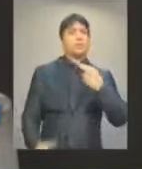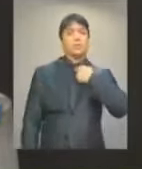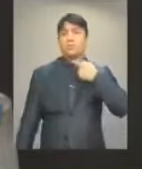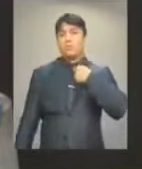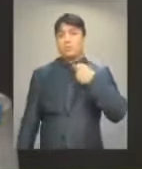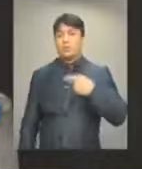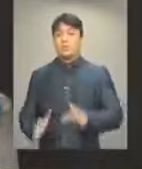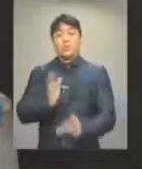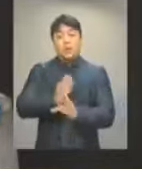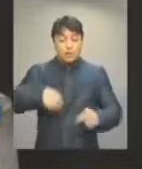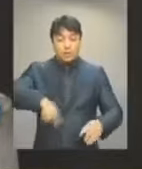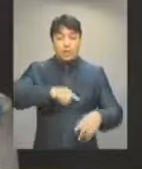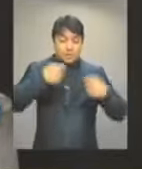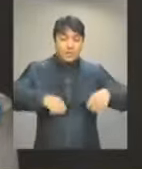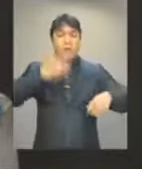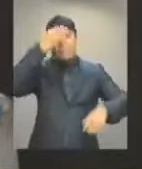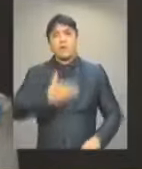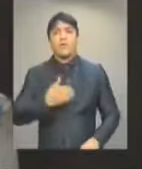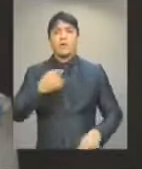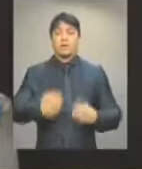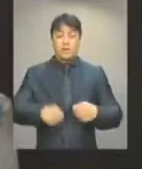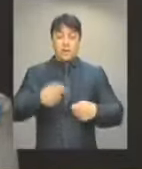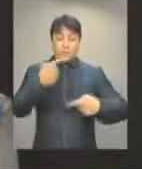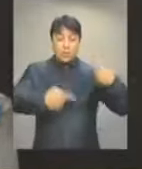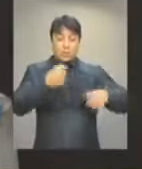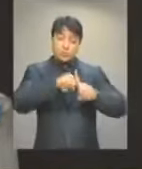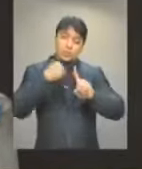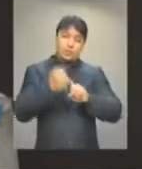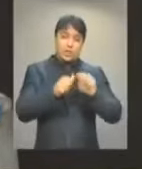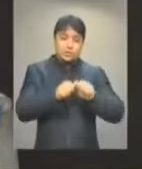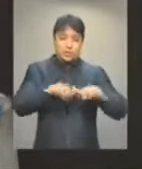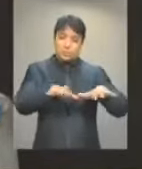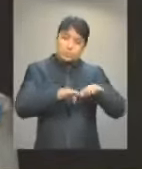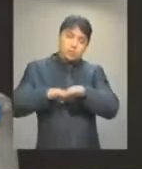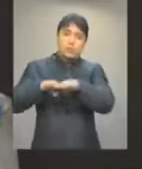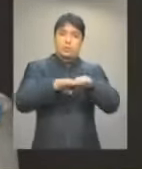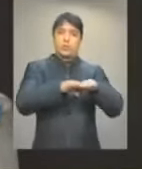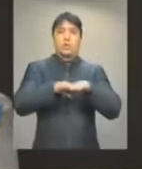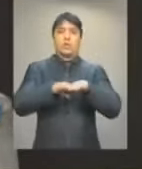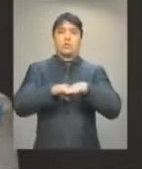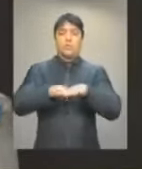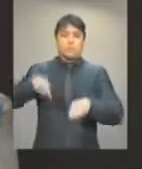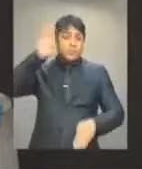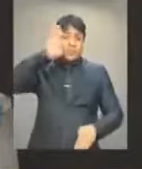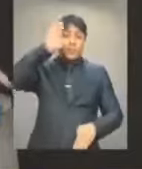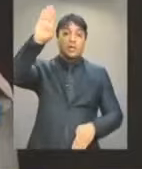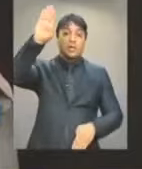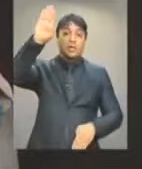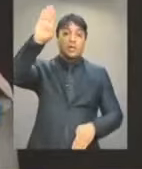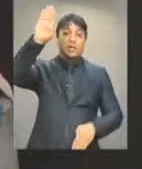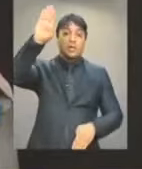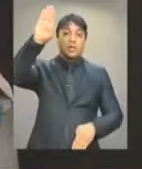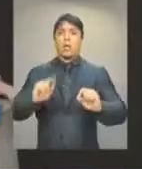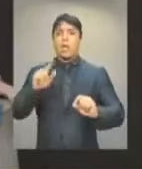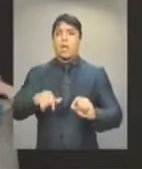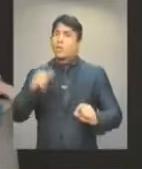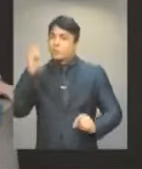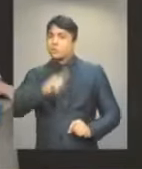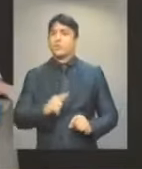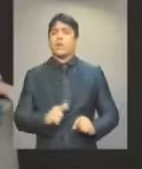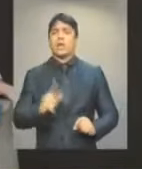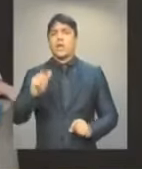aqui comprovar a necessidade de uma política social distributiva, que, sobretudo, tenha a capacidade de